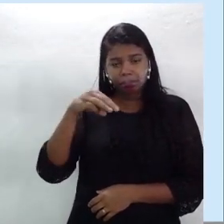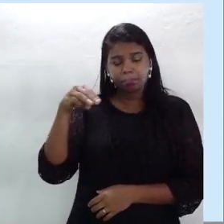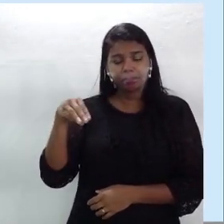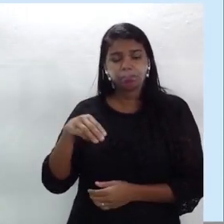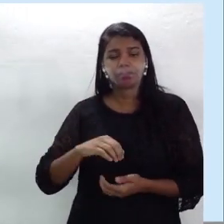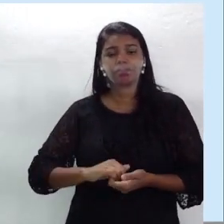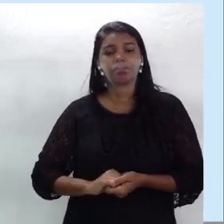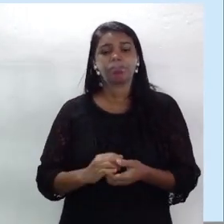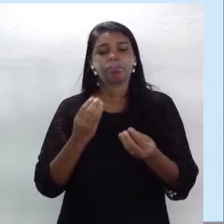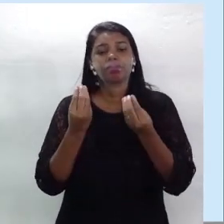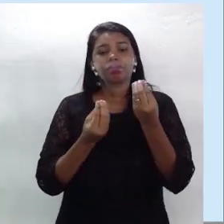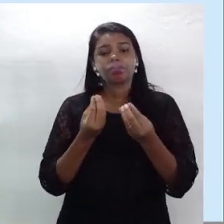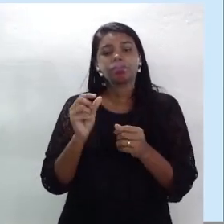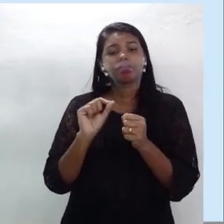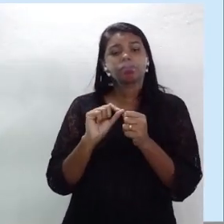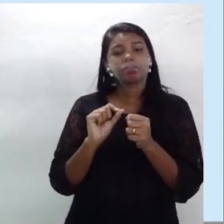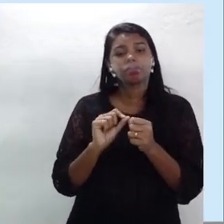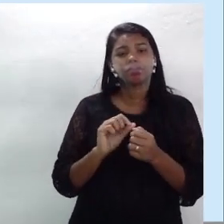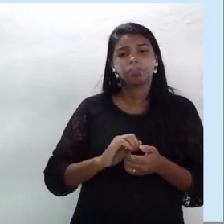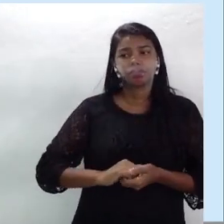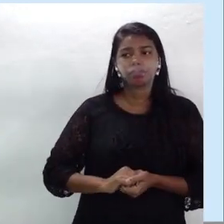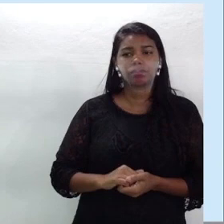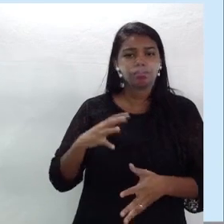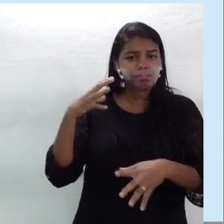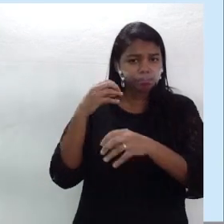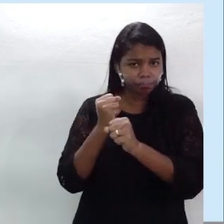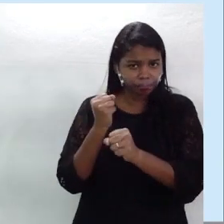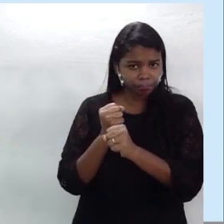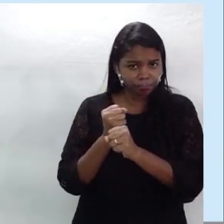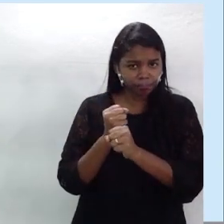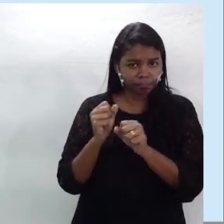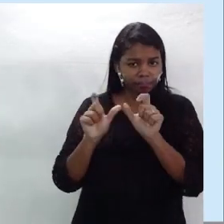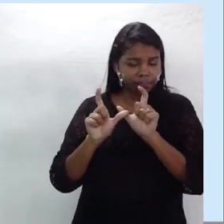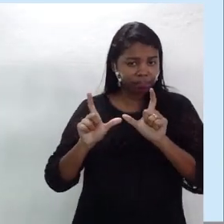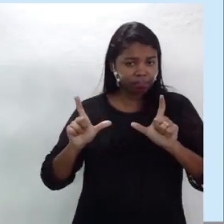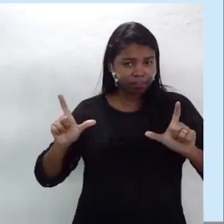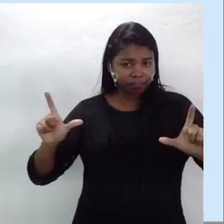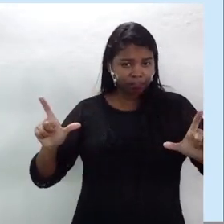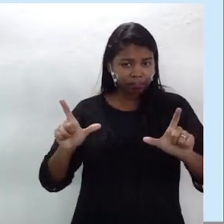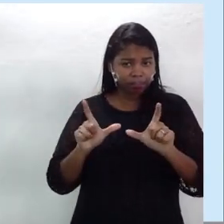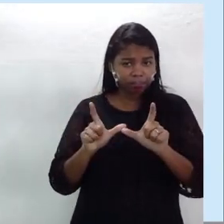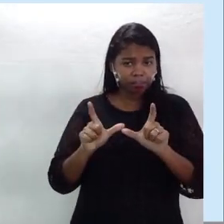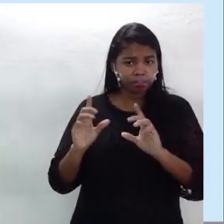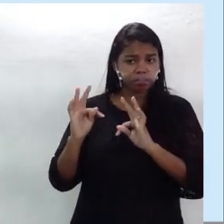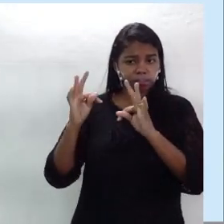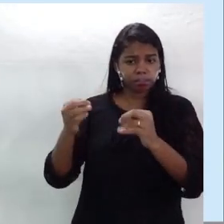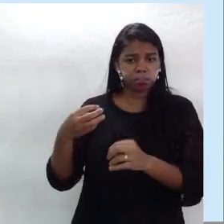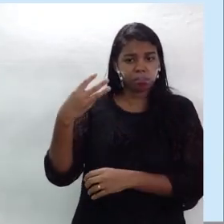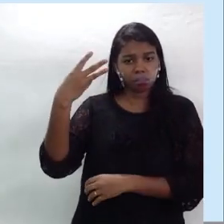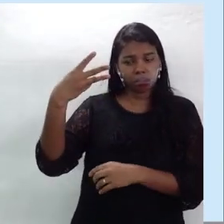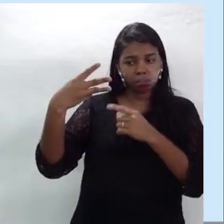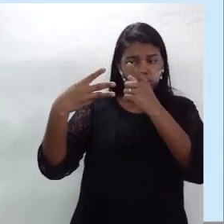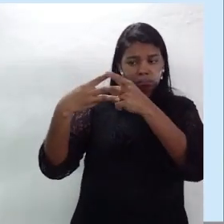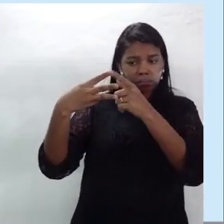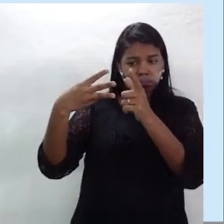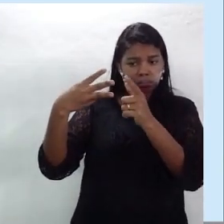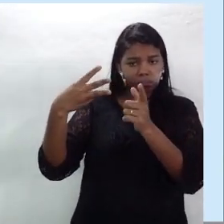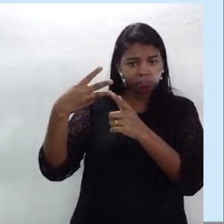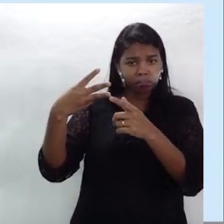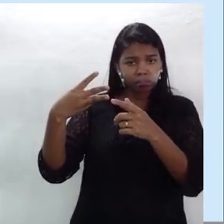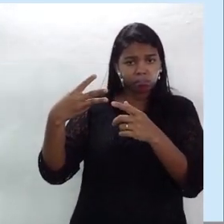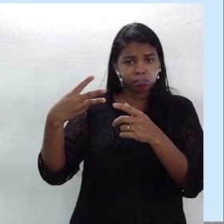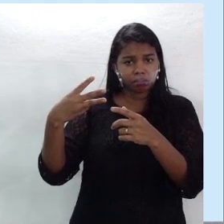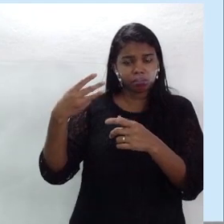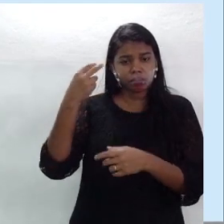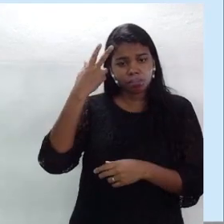gente deve fazer? Quando for calcular o volume dele, todos os 3 têm que ter a mesma